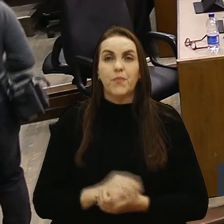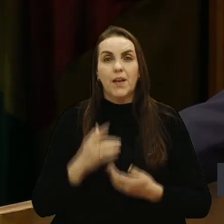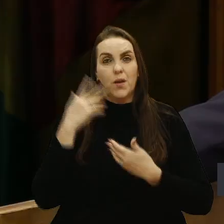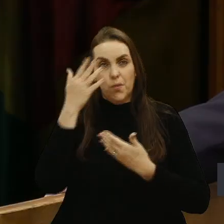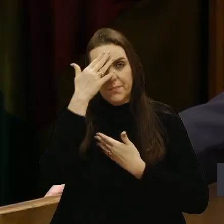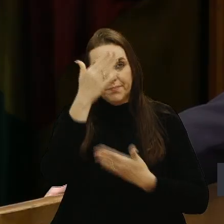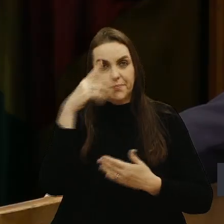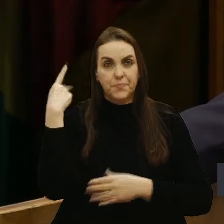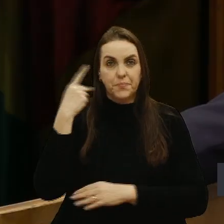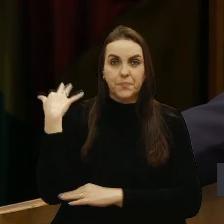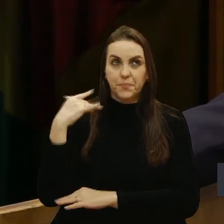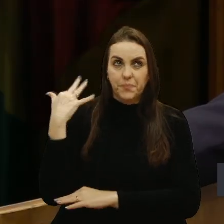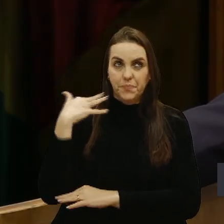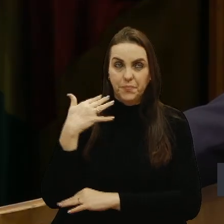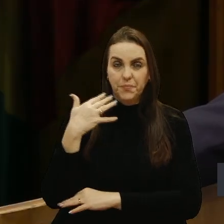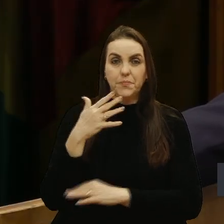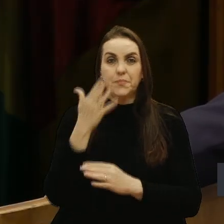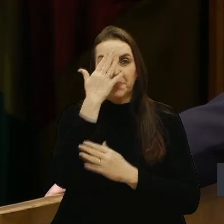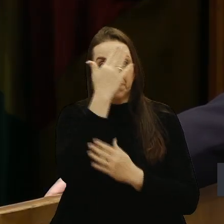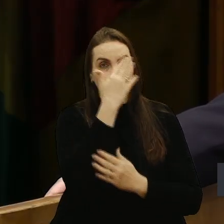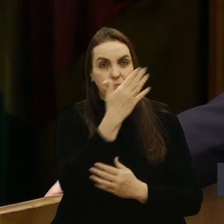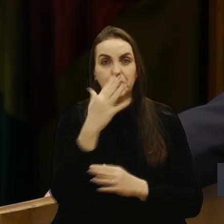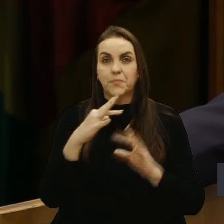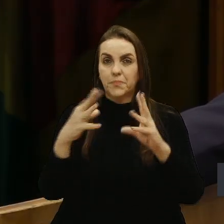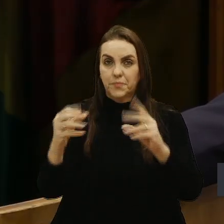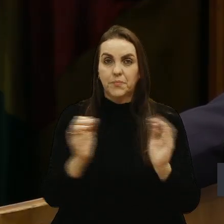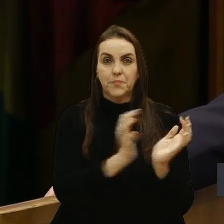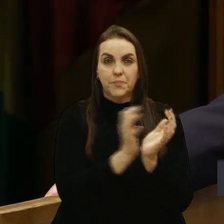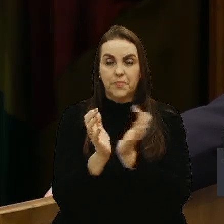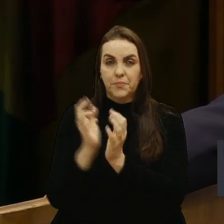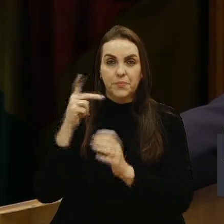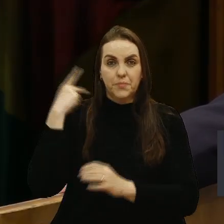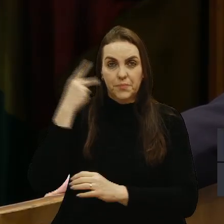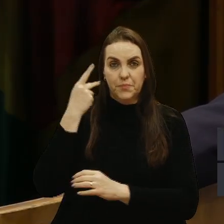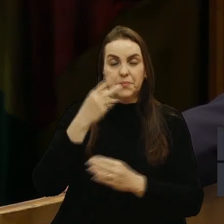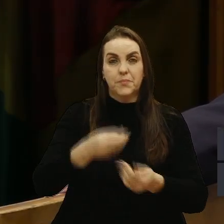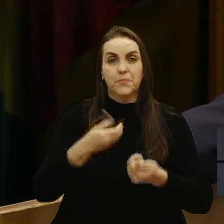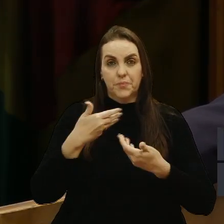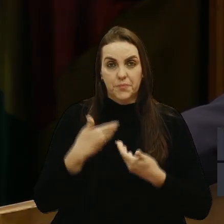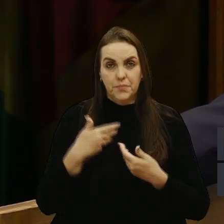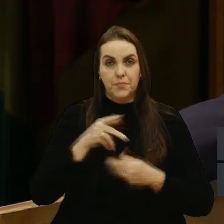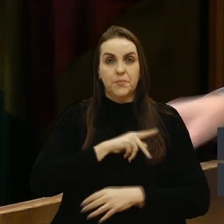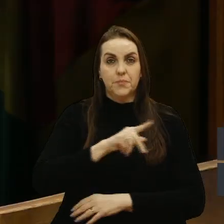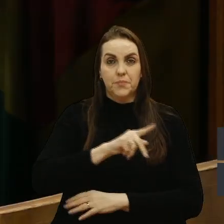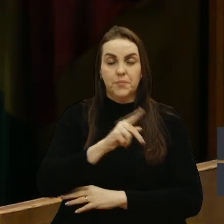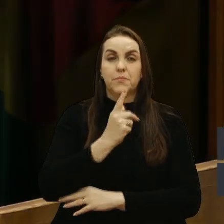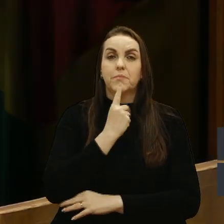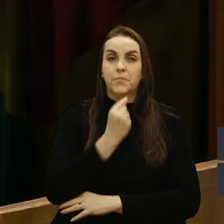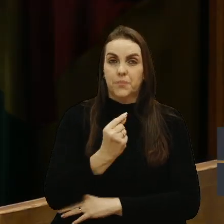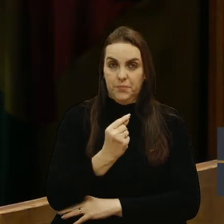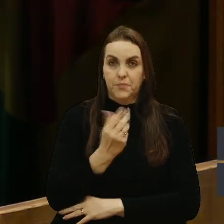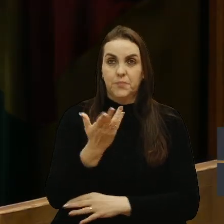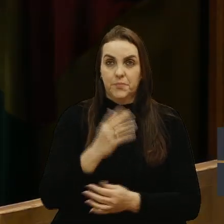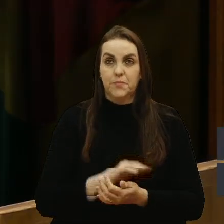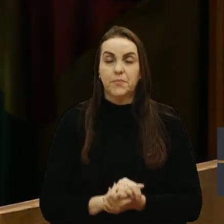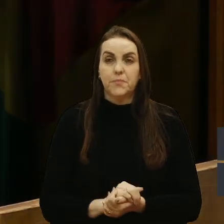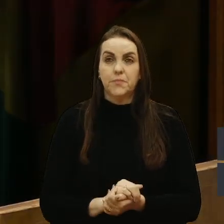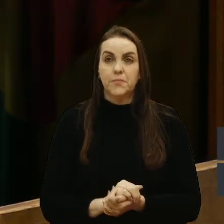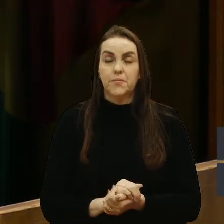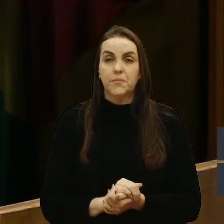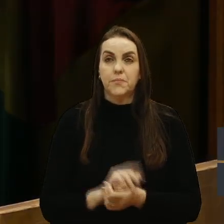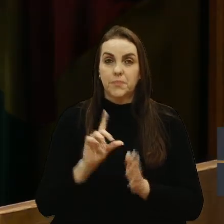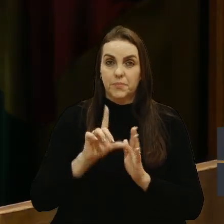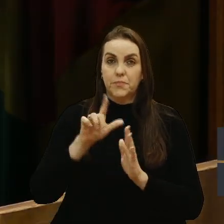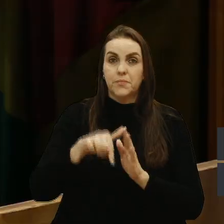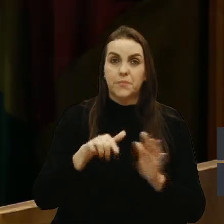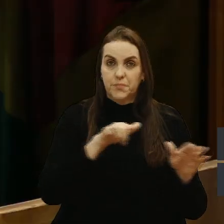agradecer a todos os pares pela contribuição e quero dizer, presidente João Wes, em exercício, que após